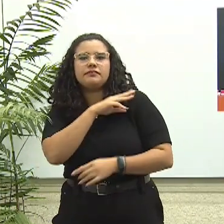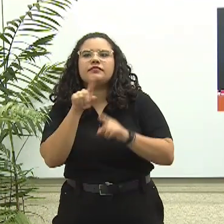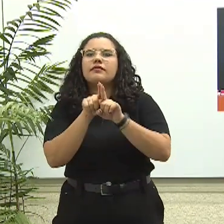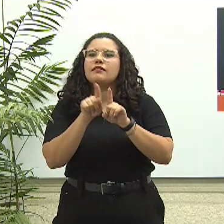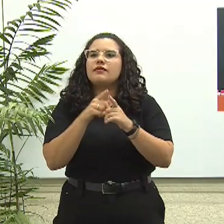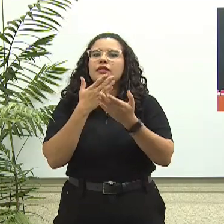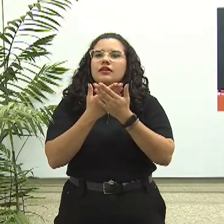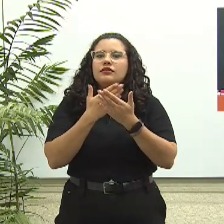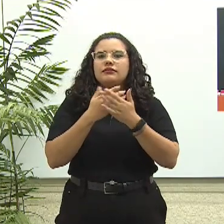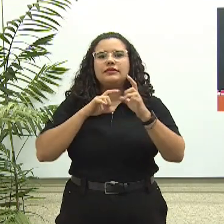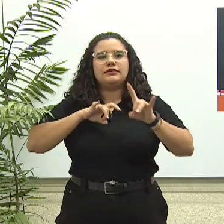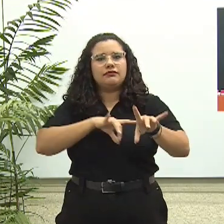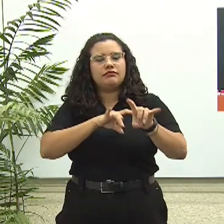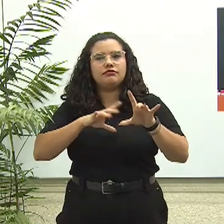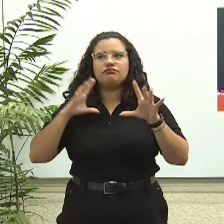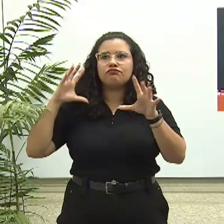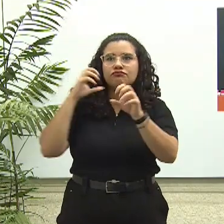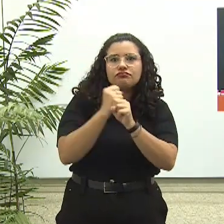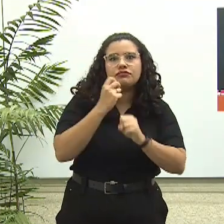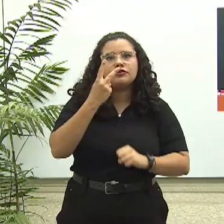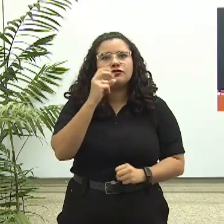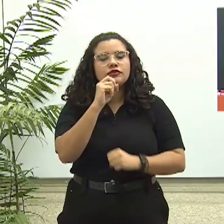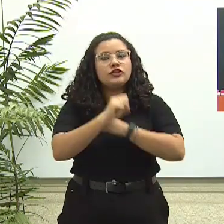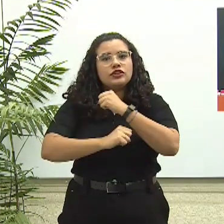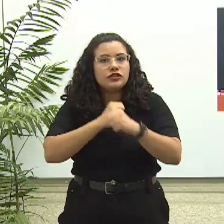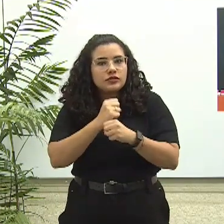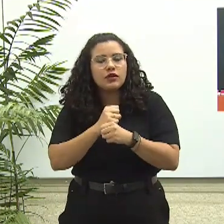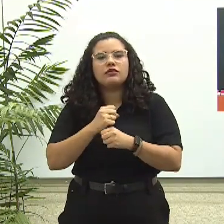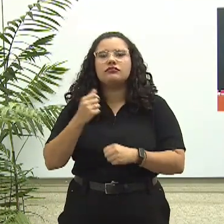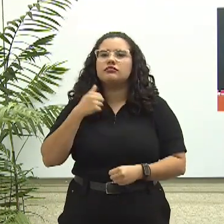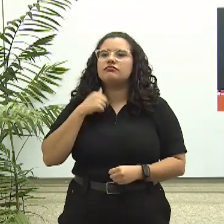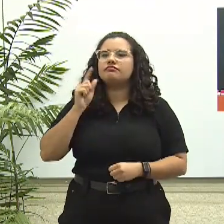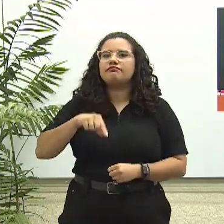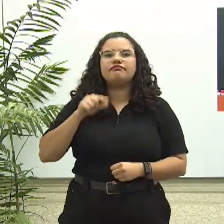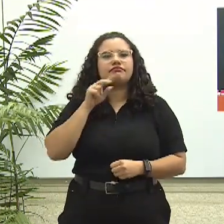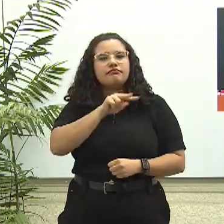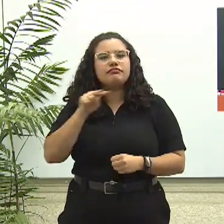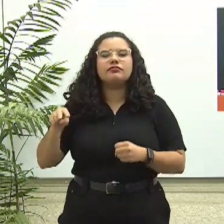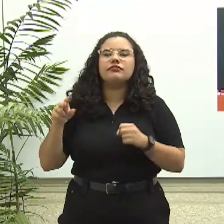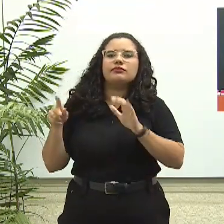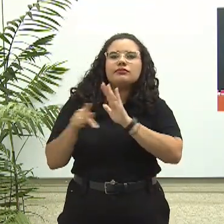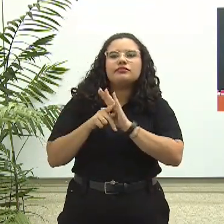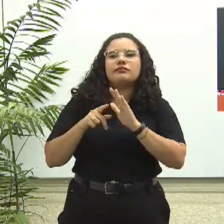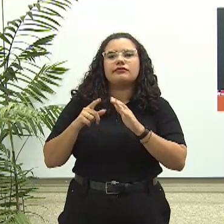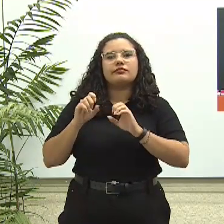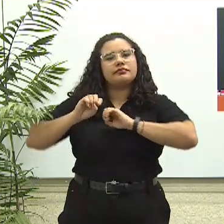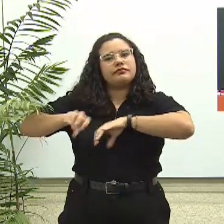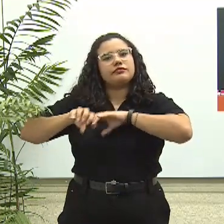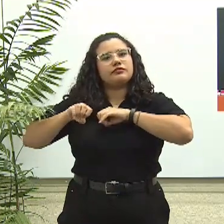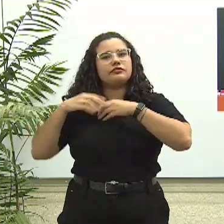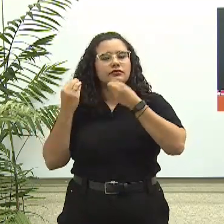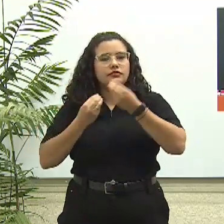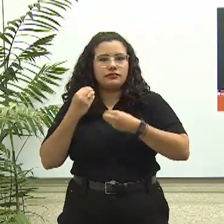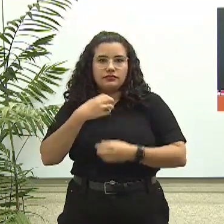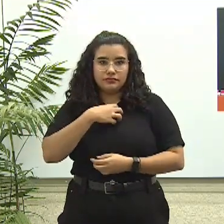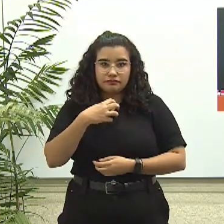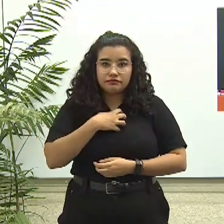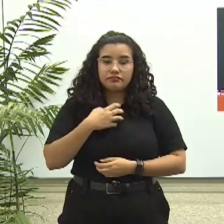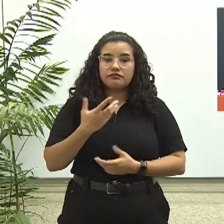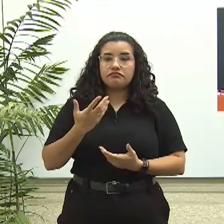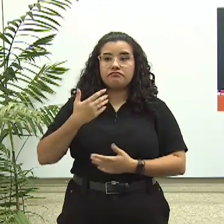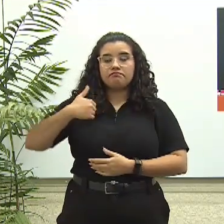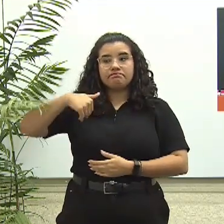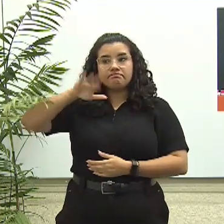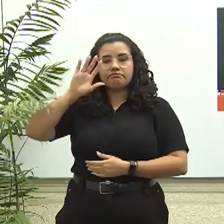acompanhei ao longo desses 20 anos toda essa vamos chamar assim e adeniz da educação e sabe que me chama muita